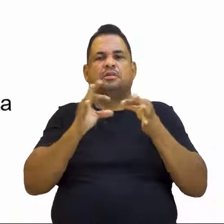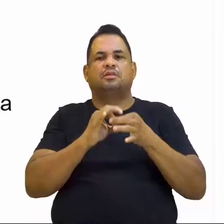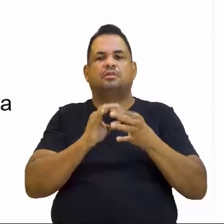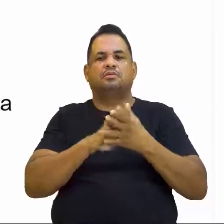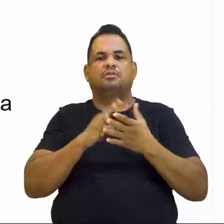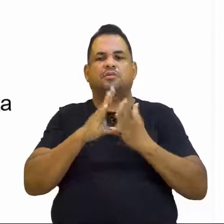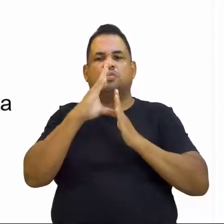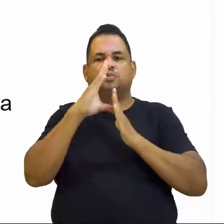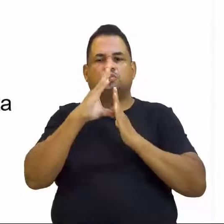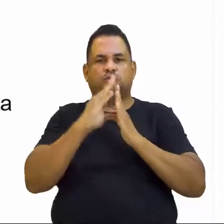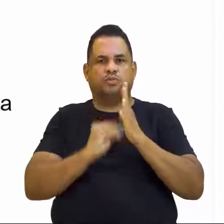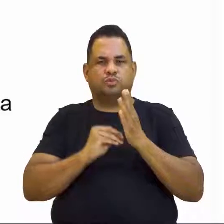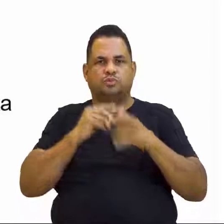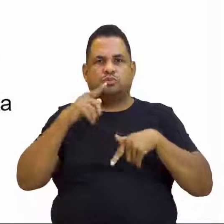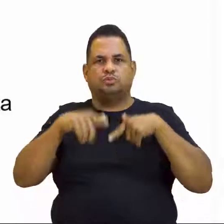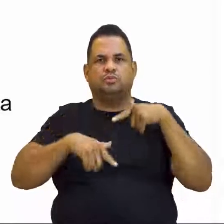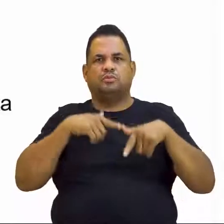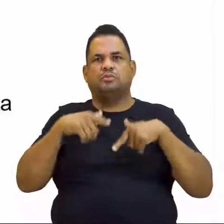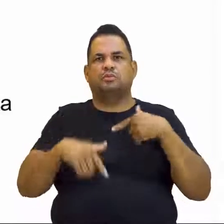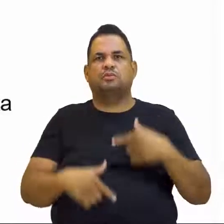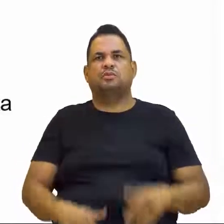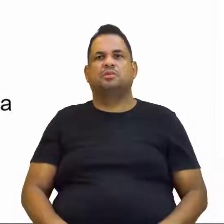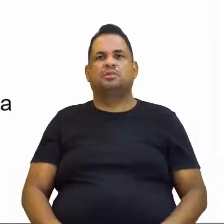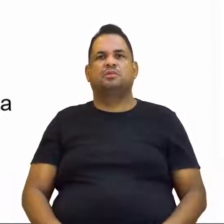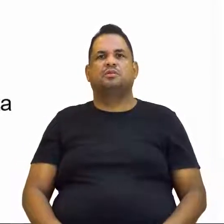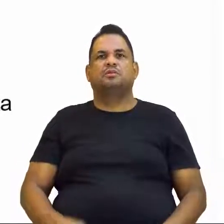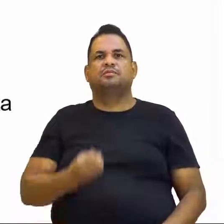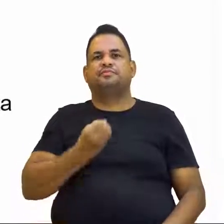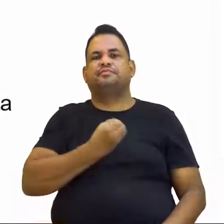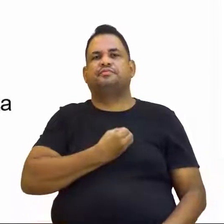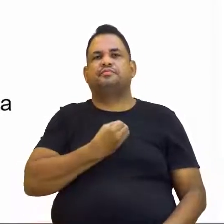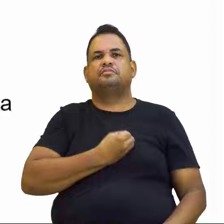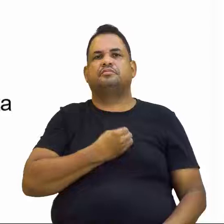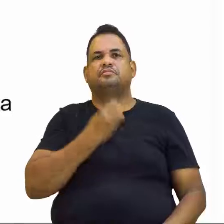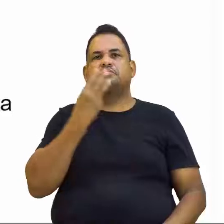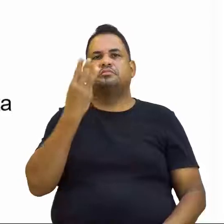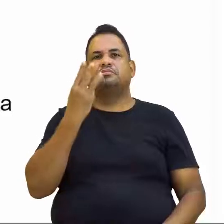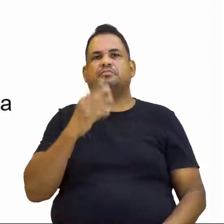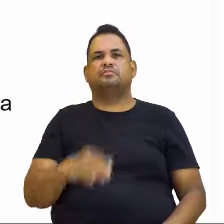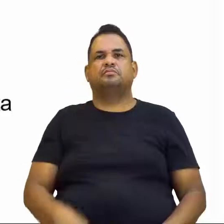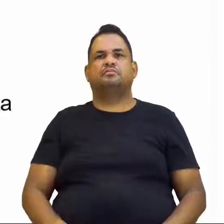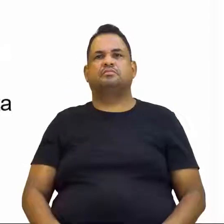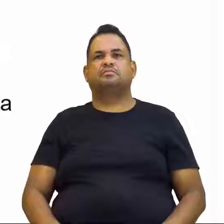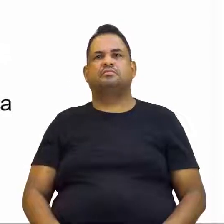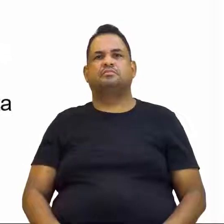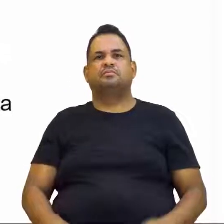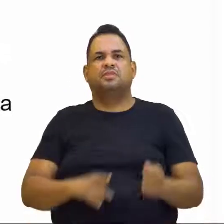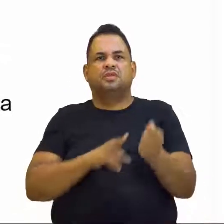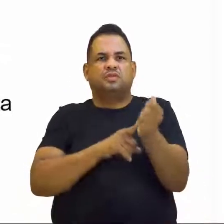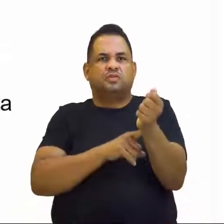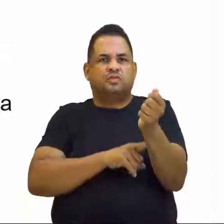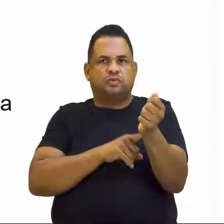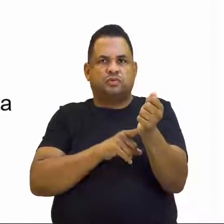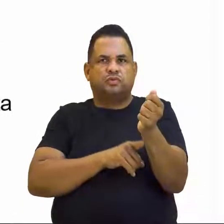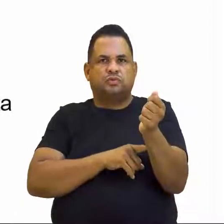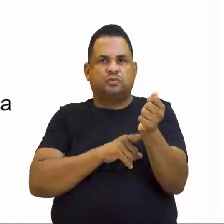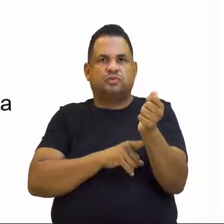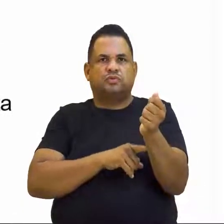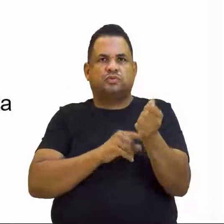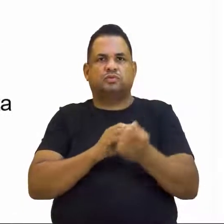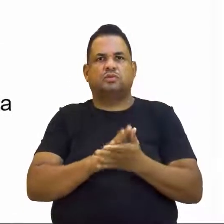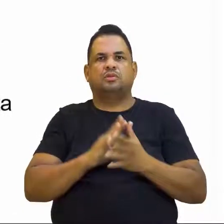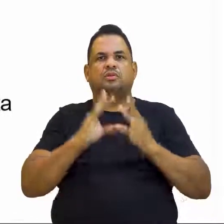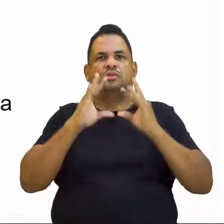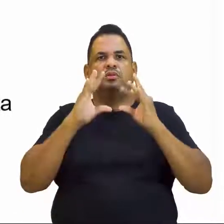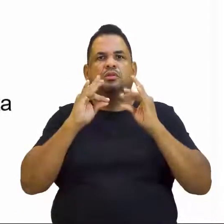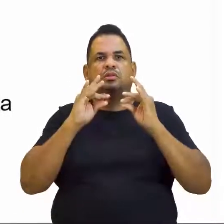trabalhado. Olha só, questão número 3 diz o seguinte: o sangue do diabo é